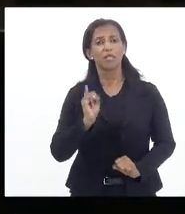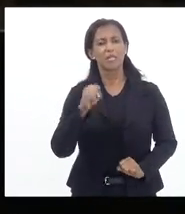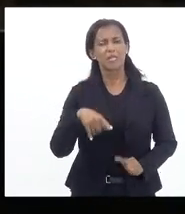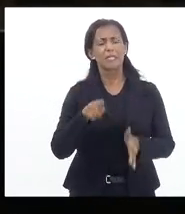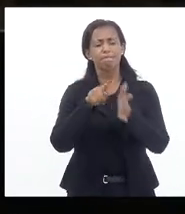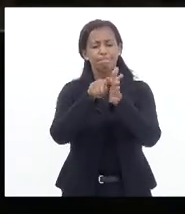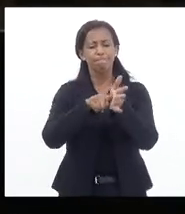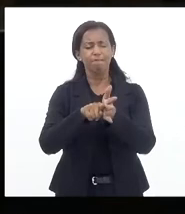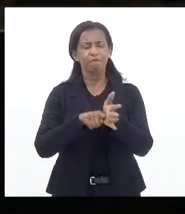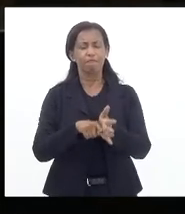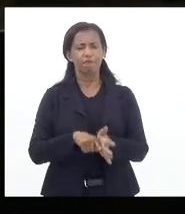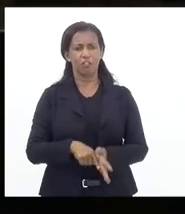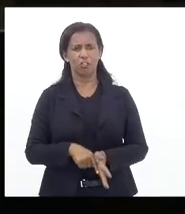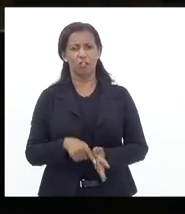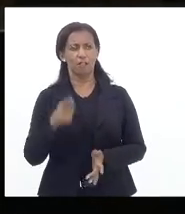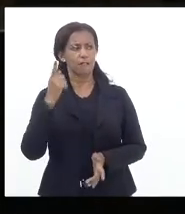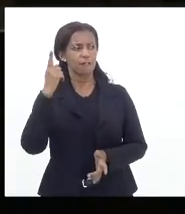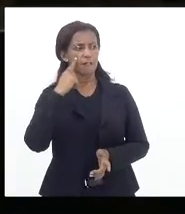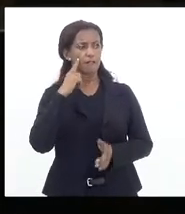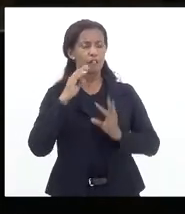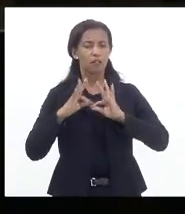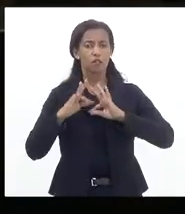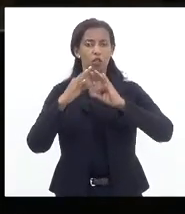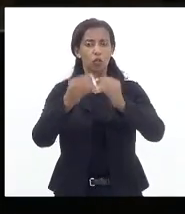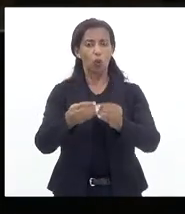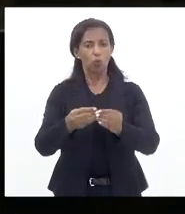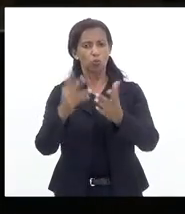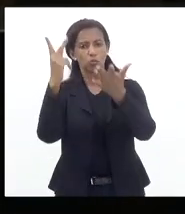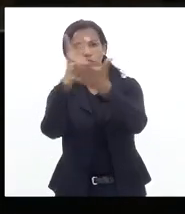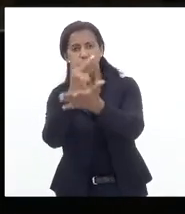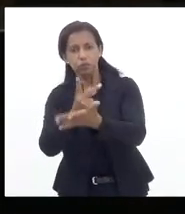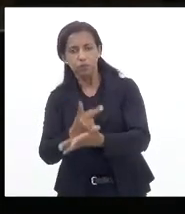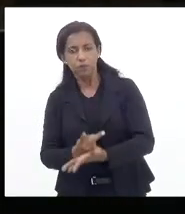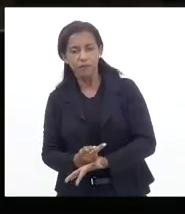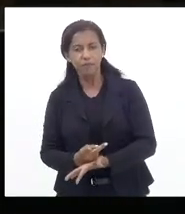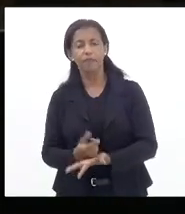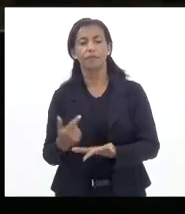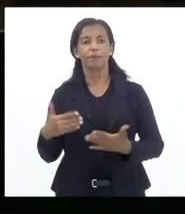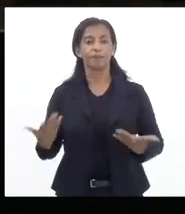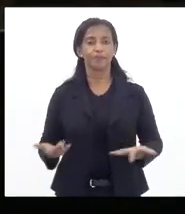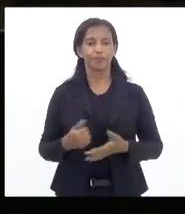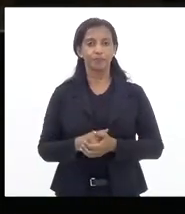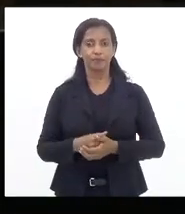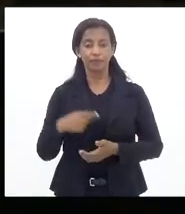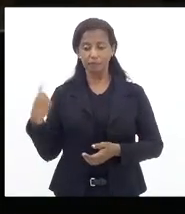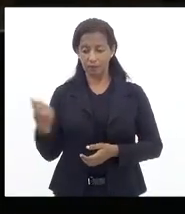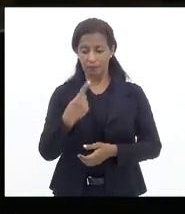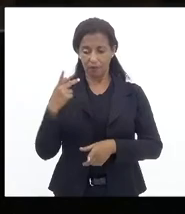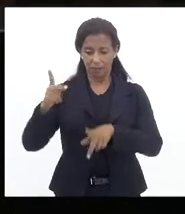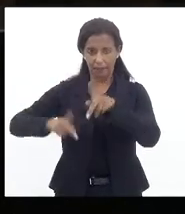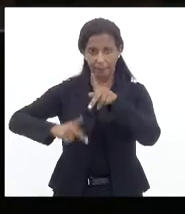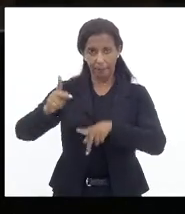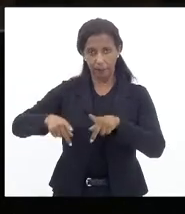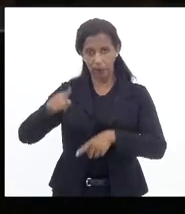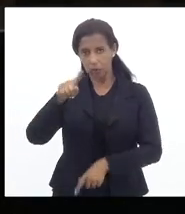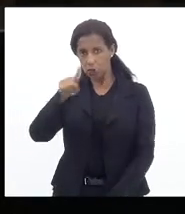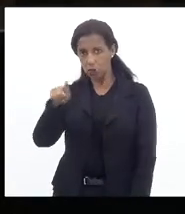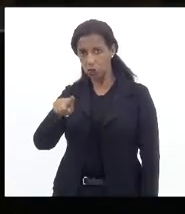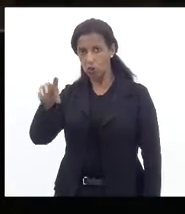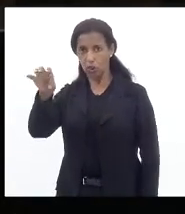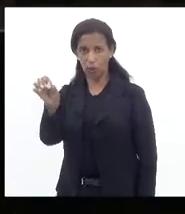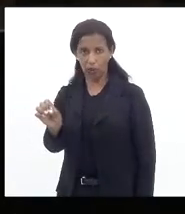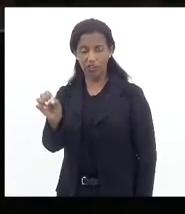investigar e apurar todas essas irregularidades para que a nossa população da zona oeste